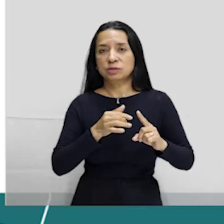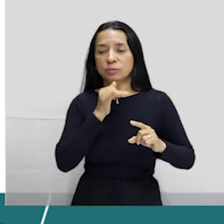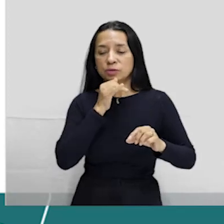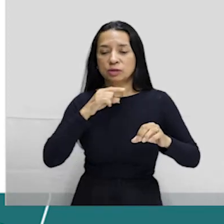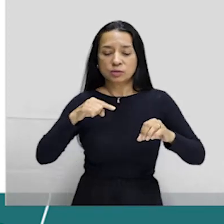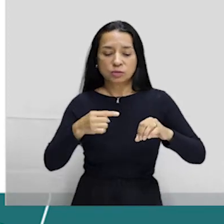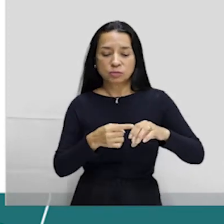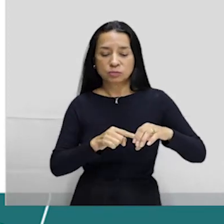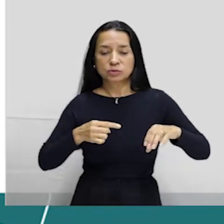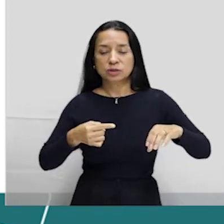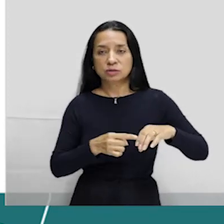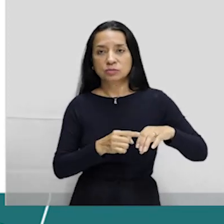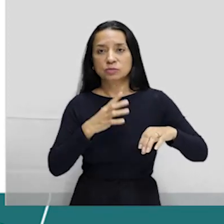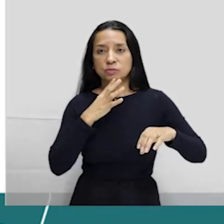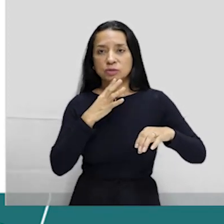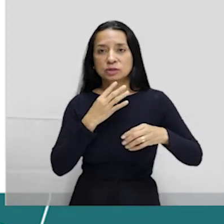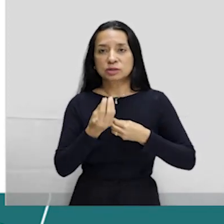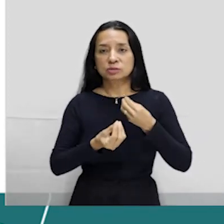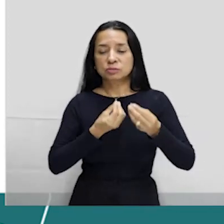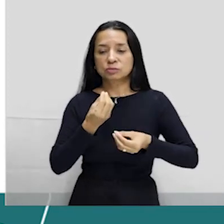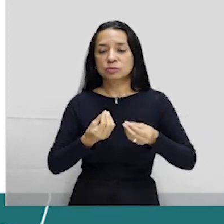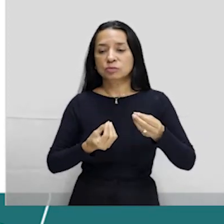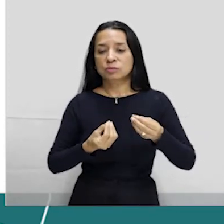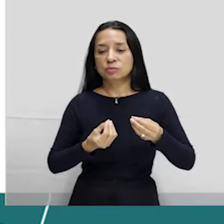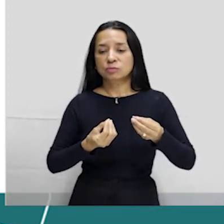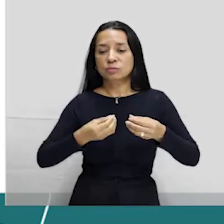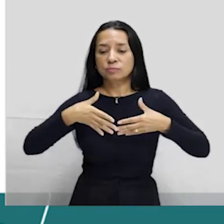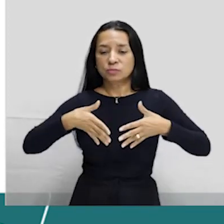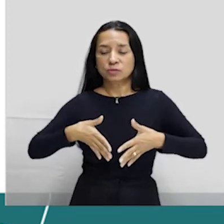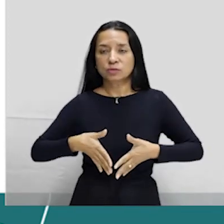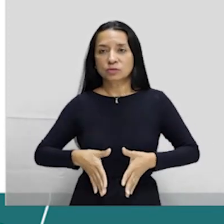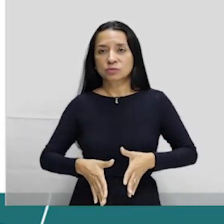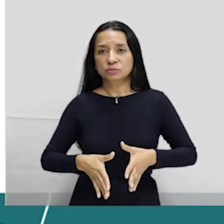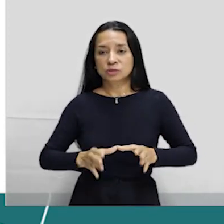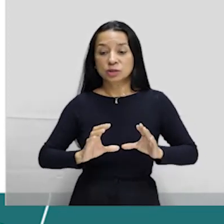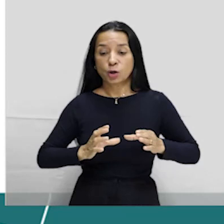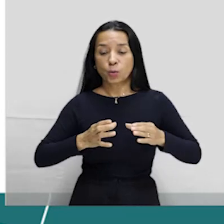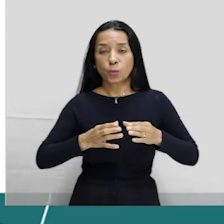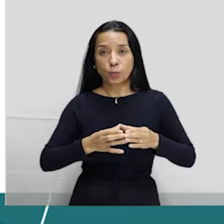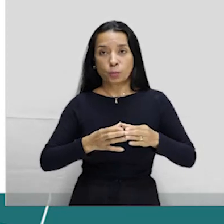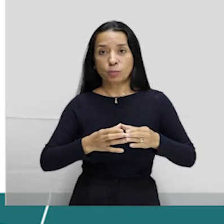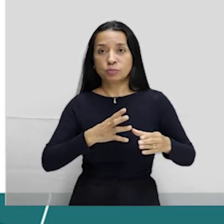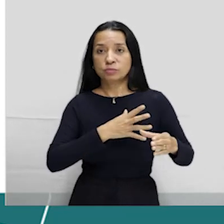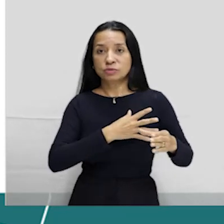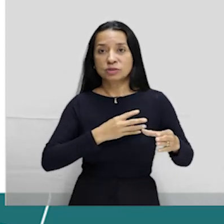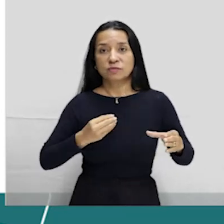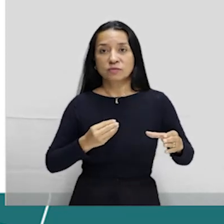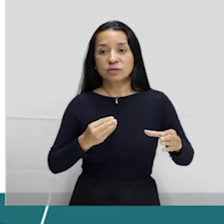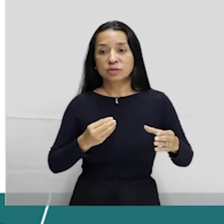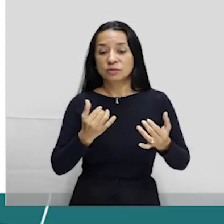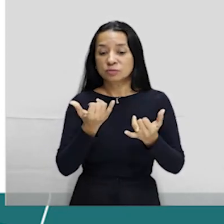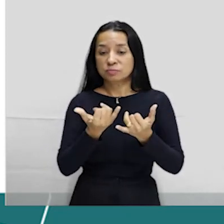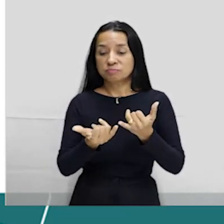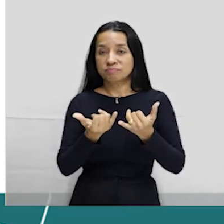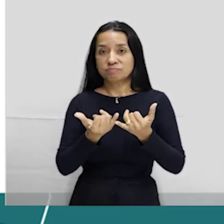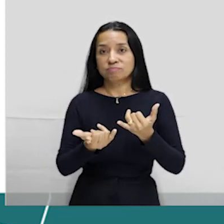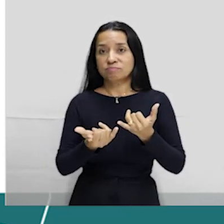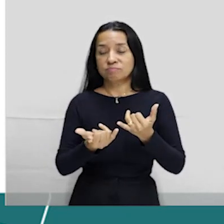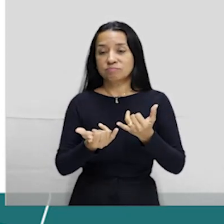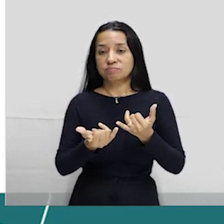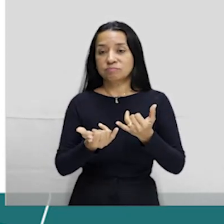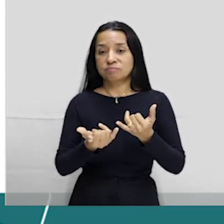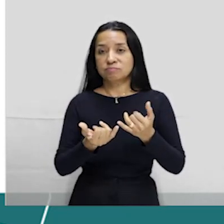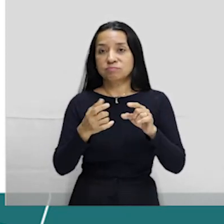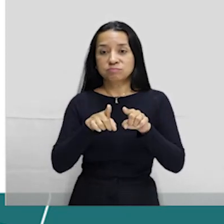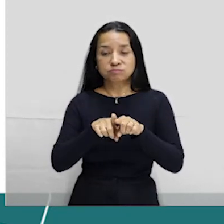tatus, né, os tatus são conhecidos por produzirem ninhadas de filhotes idênticos. Como são muitos indivíduos idênticos, a